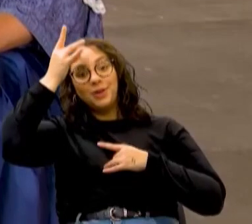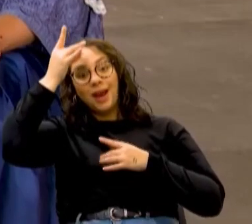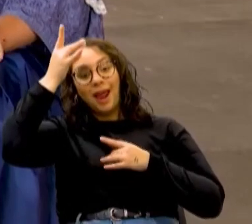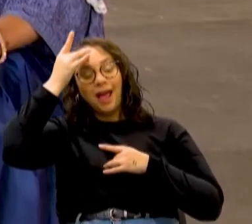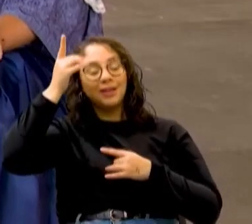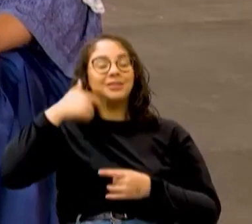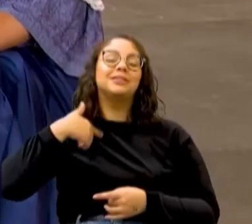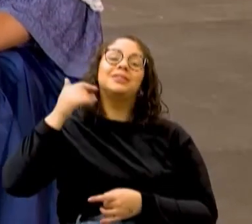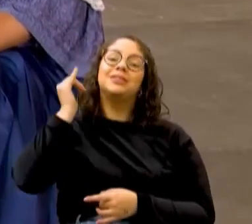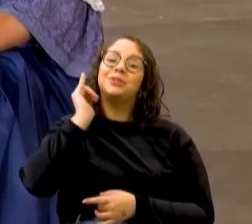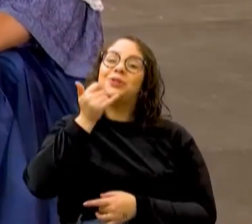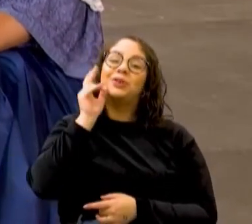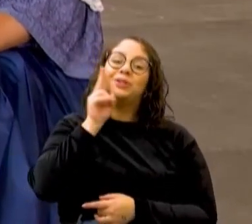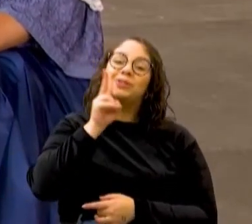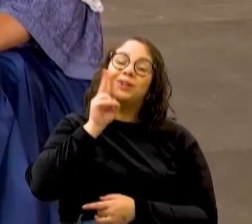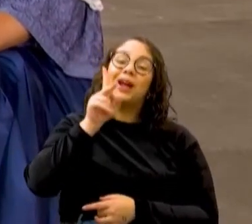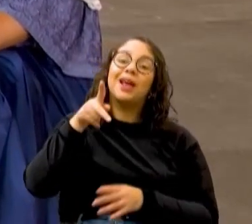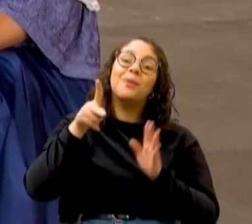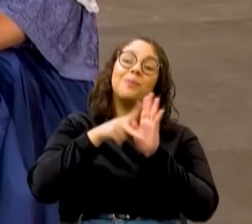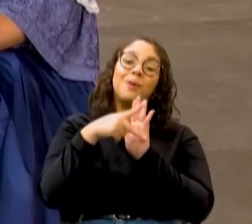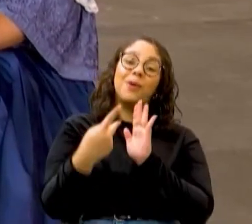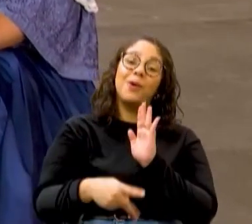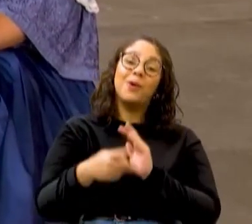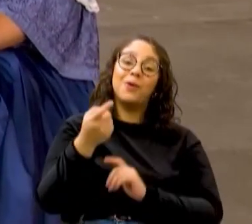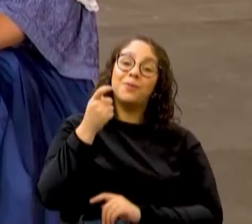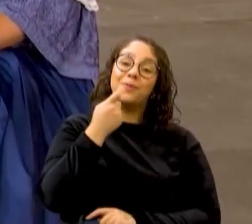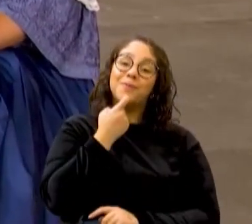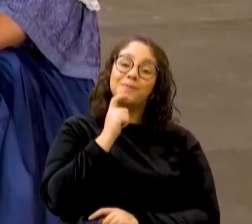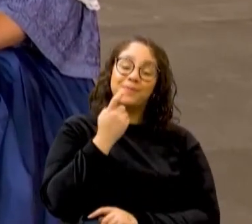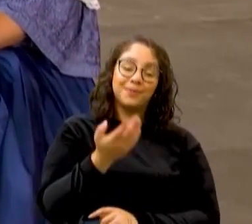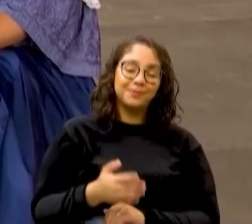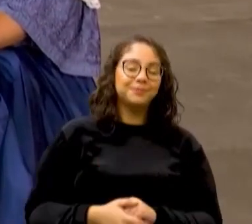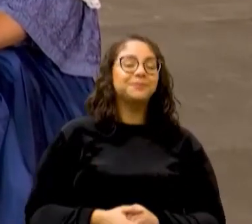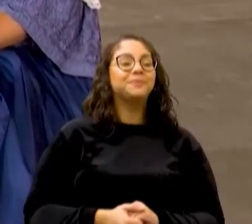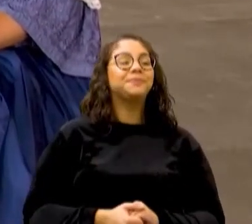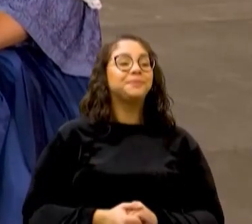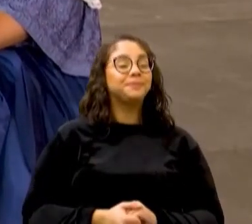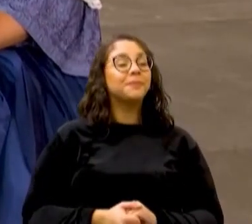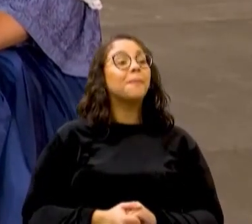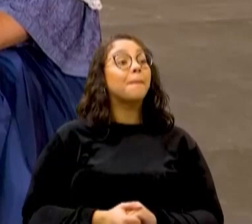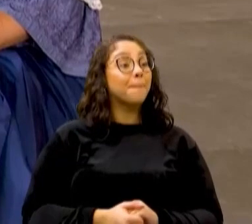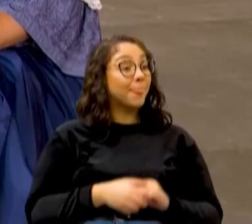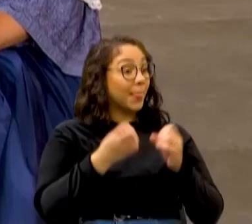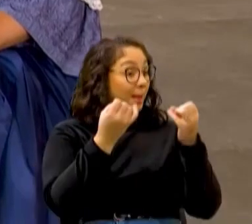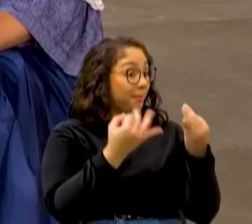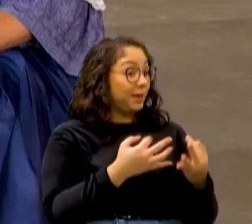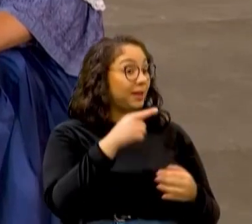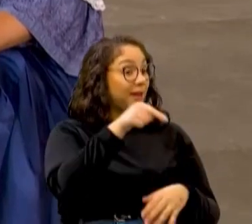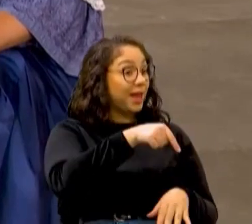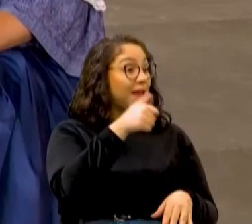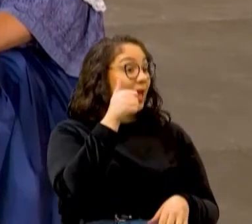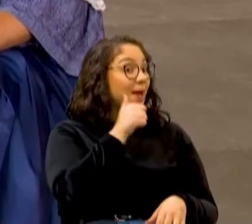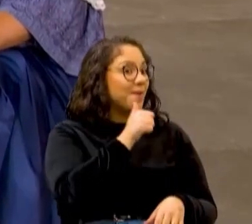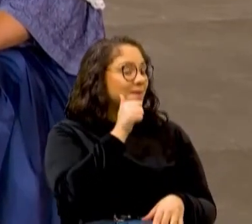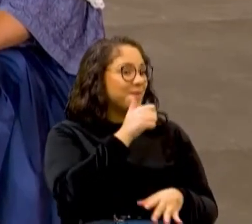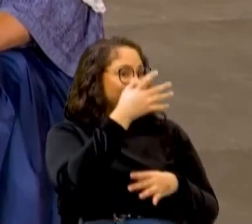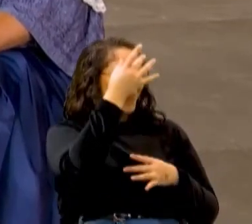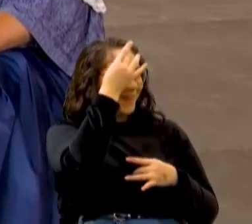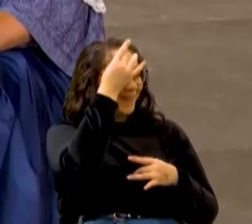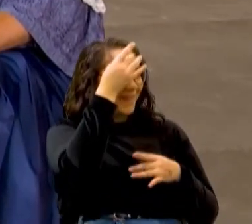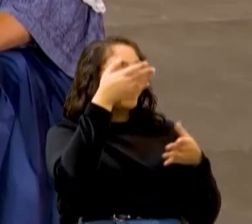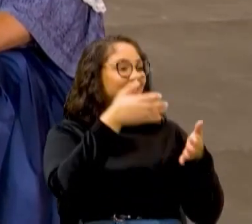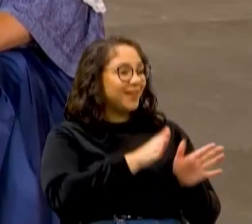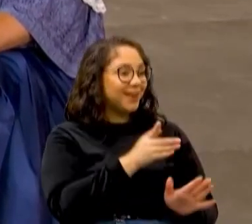história e a preservação desses patrimônios que nós temos aqui e falando que a Baronesa nasceu em Campinas